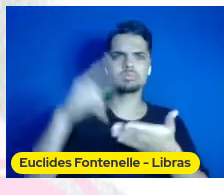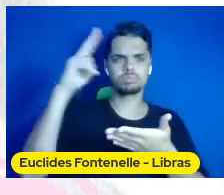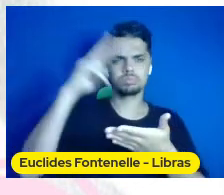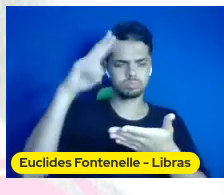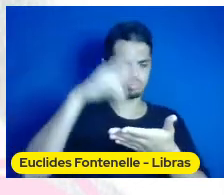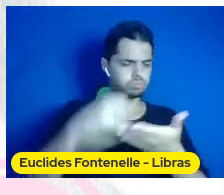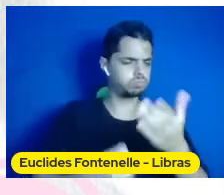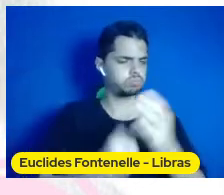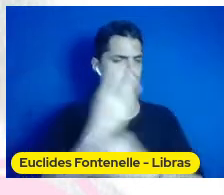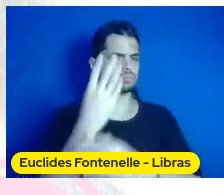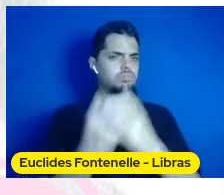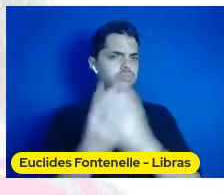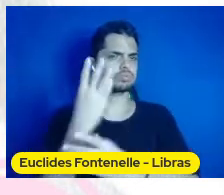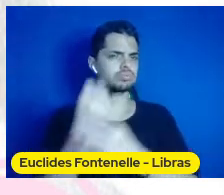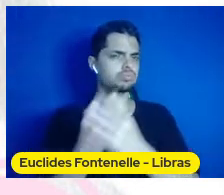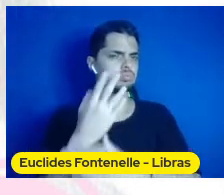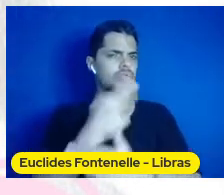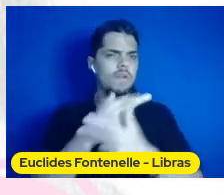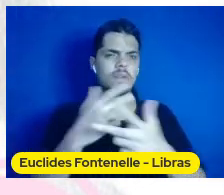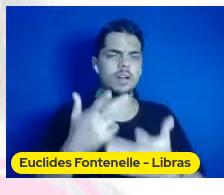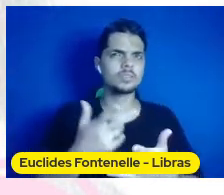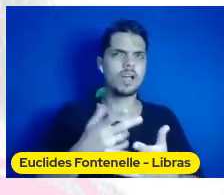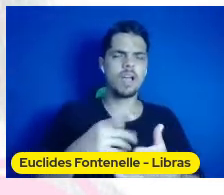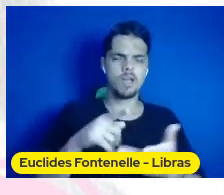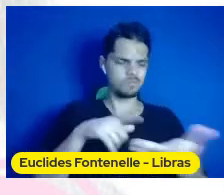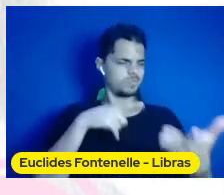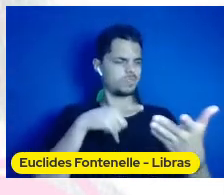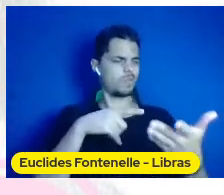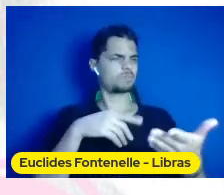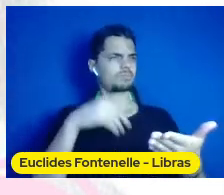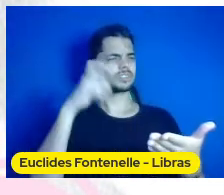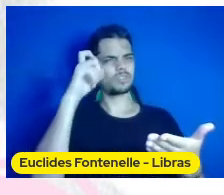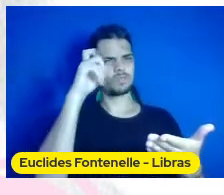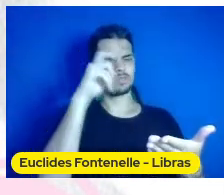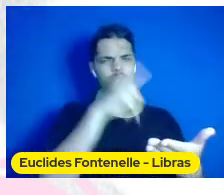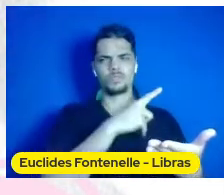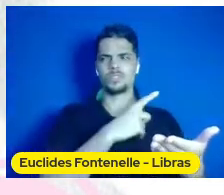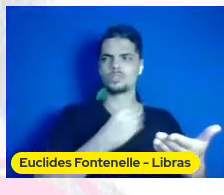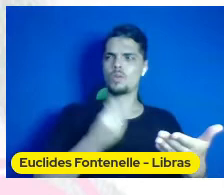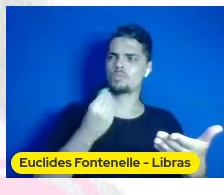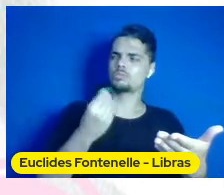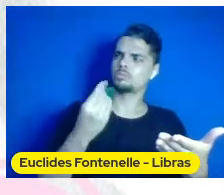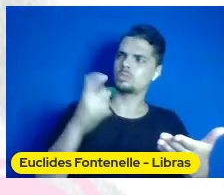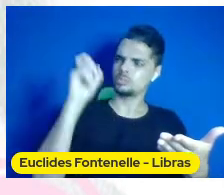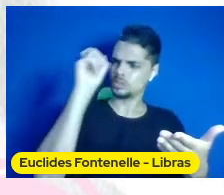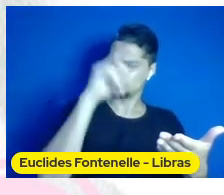com a dificuldade mal de que aquelas matérias,